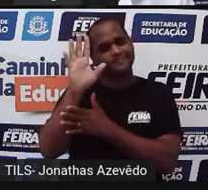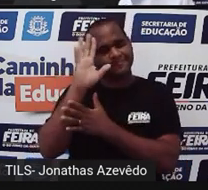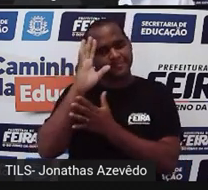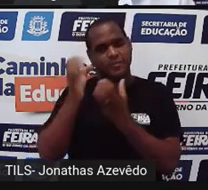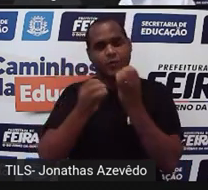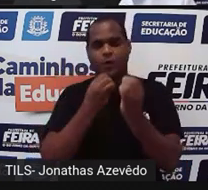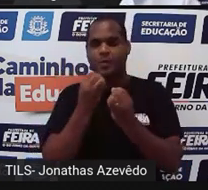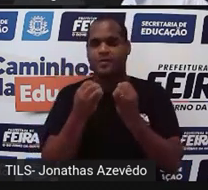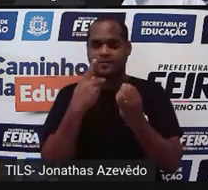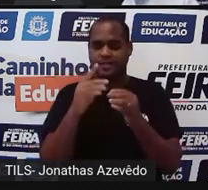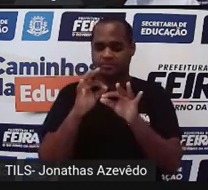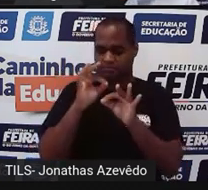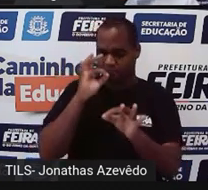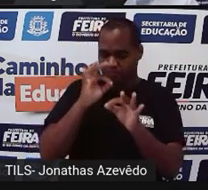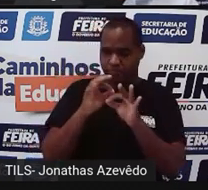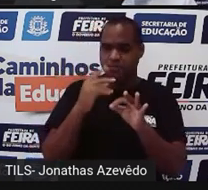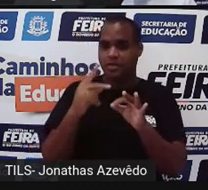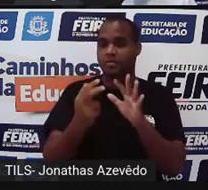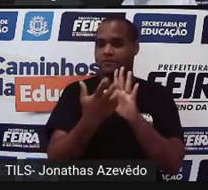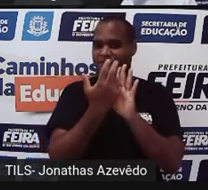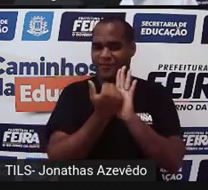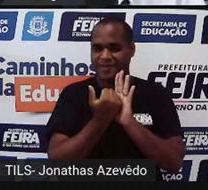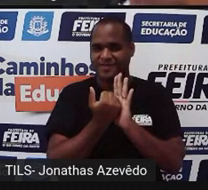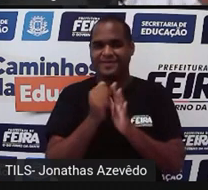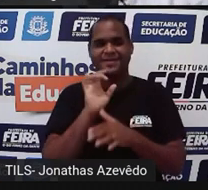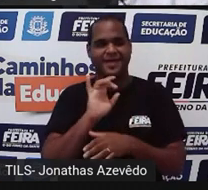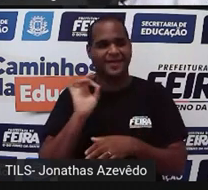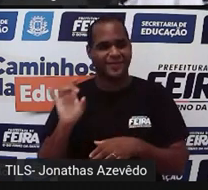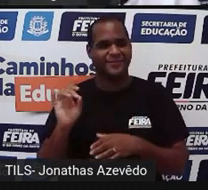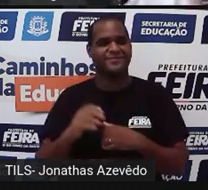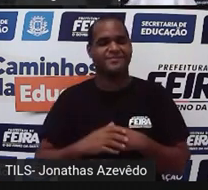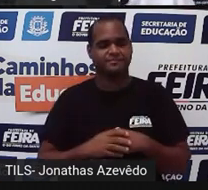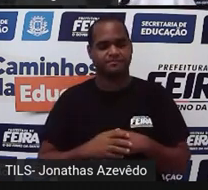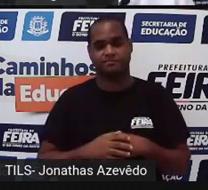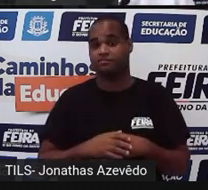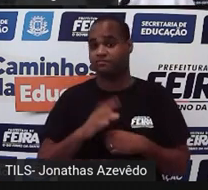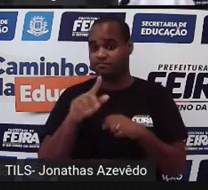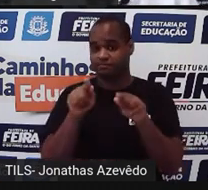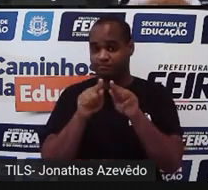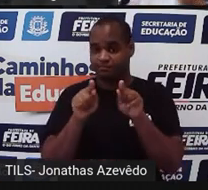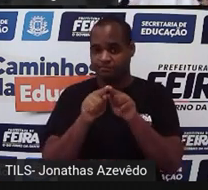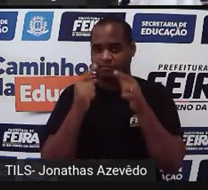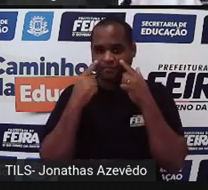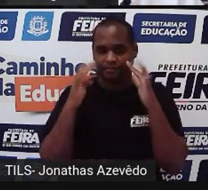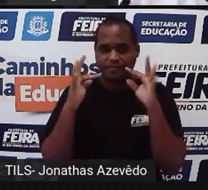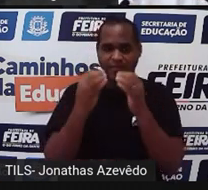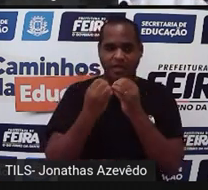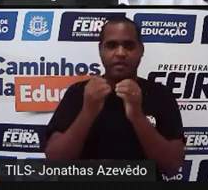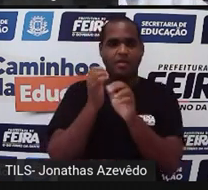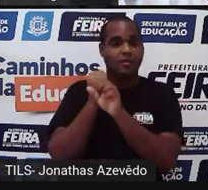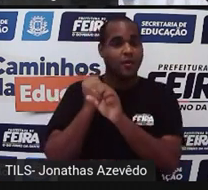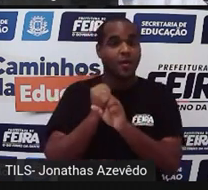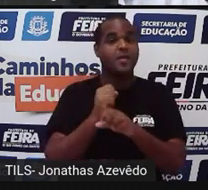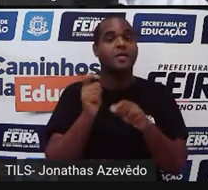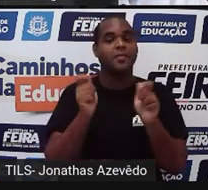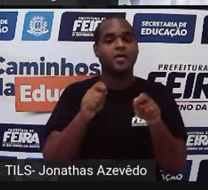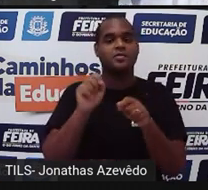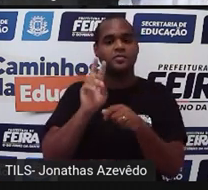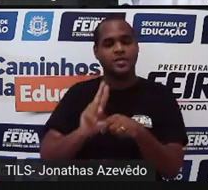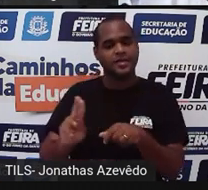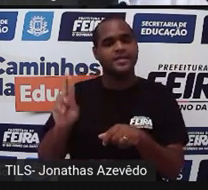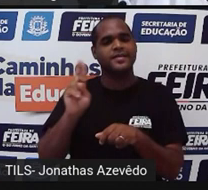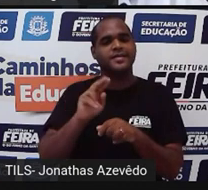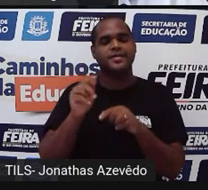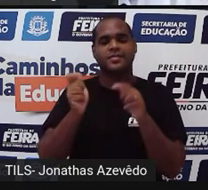de canudos para cada figura, tá? E também pensando no todo, no total de canudos que foi usado.